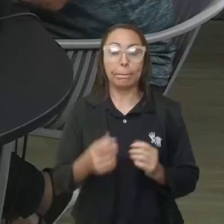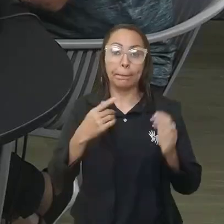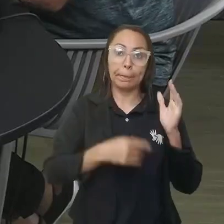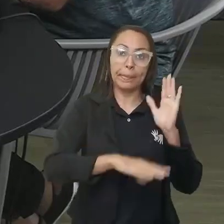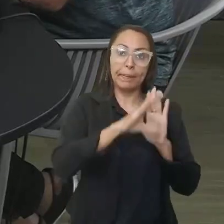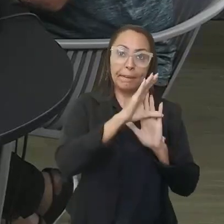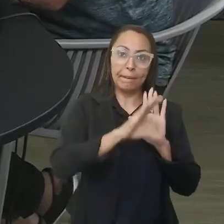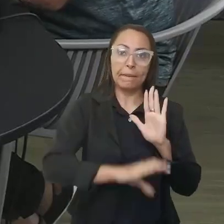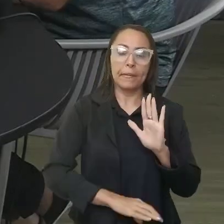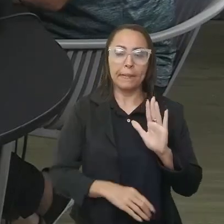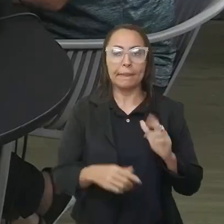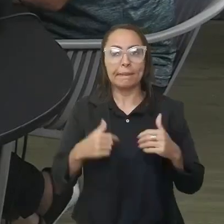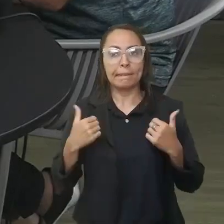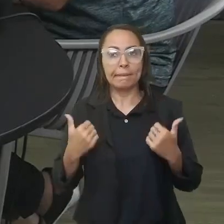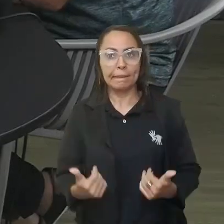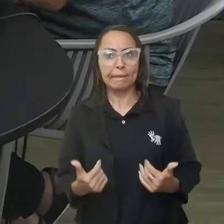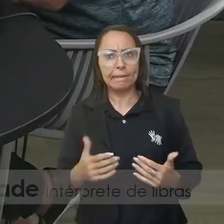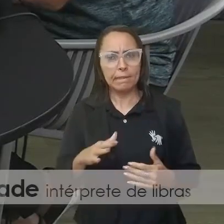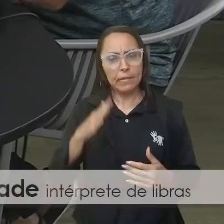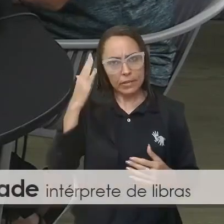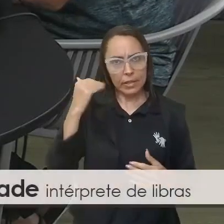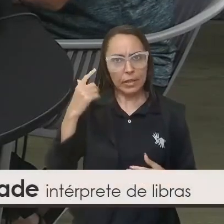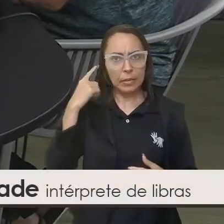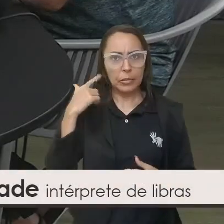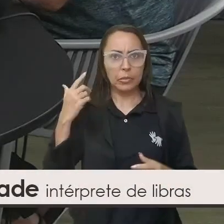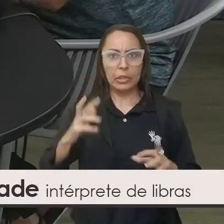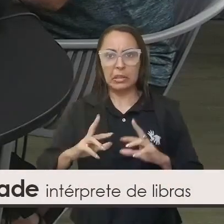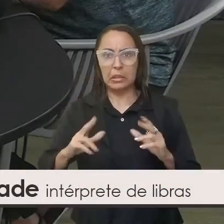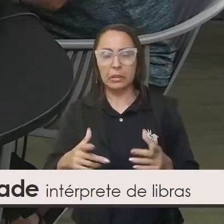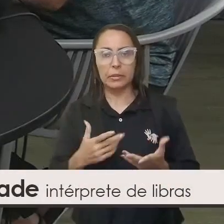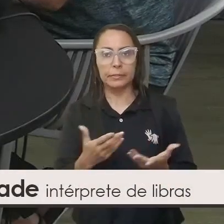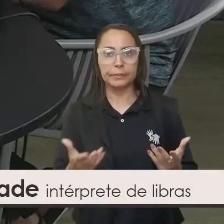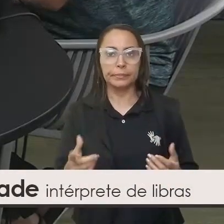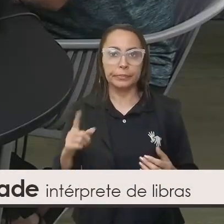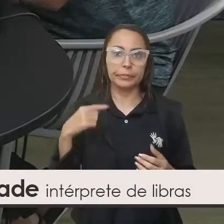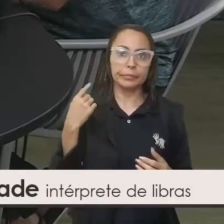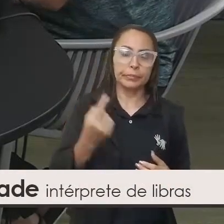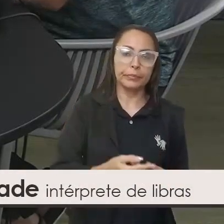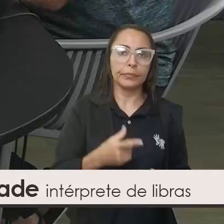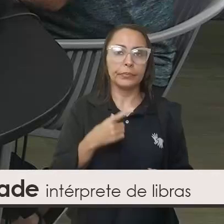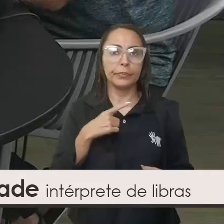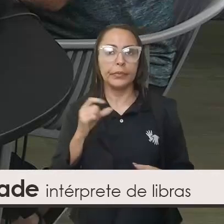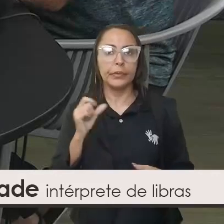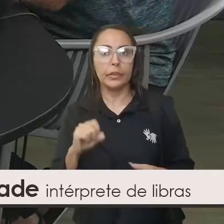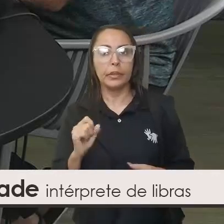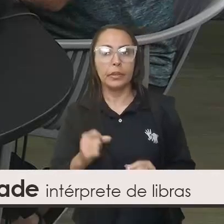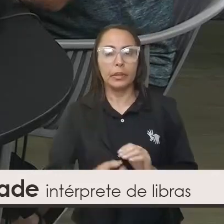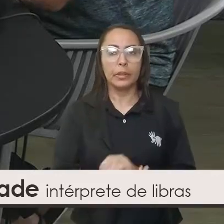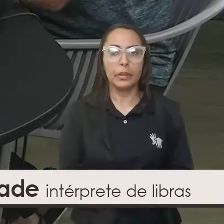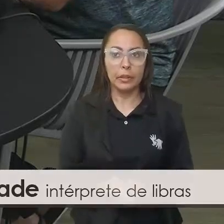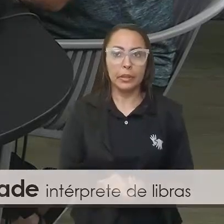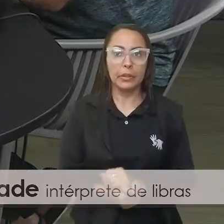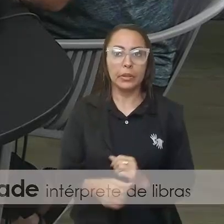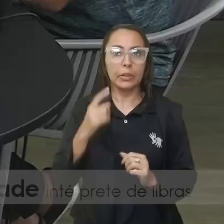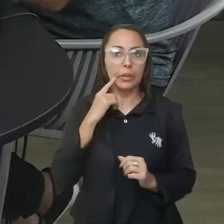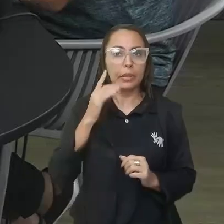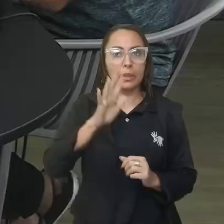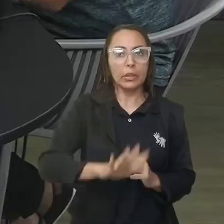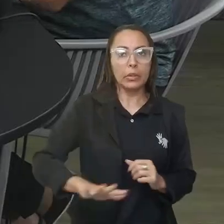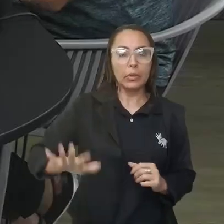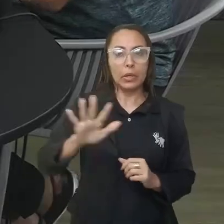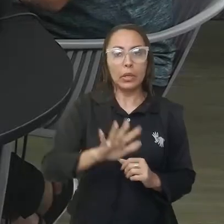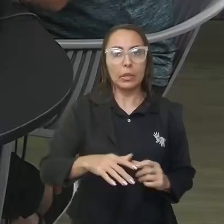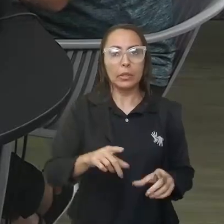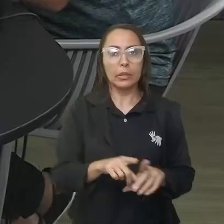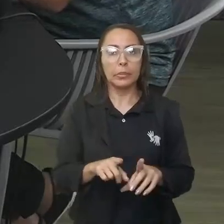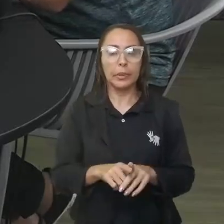isso. Tudinho. E sabe o que é pior? Assim, a gente tem até mesmo na diretriz curricular nacional da formação do professor